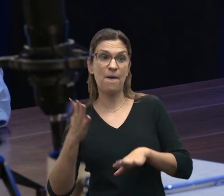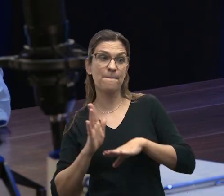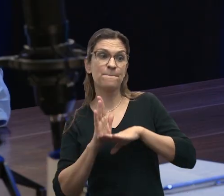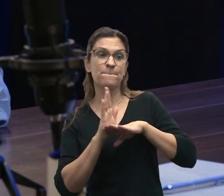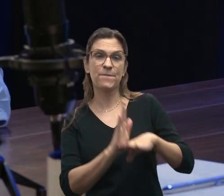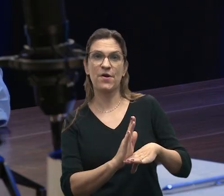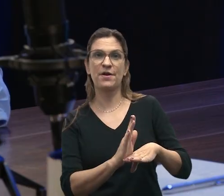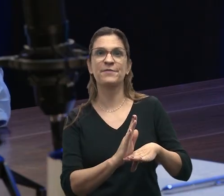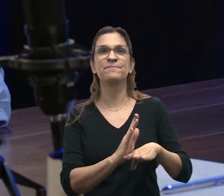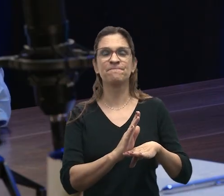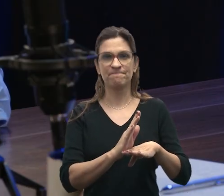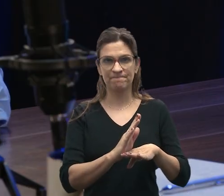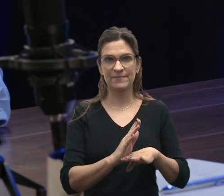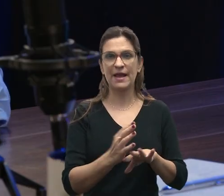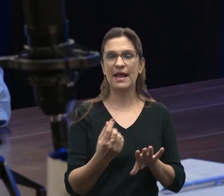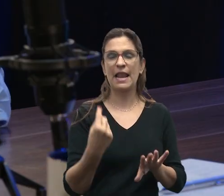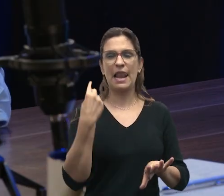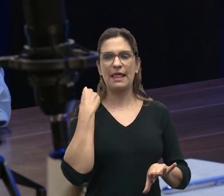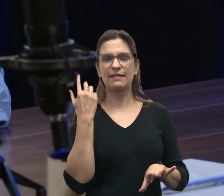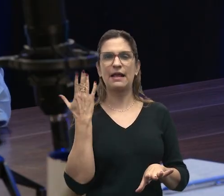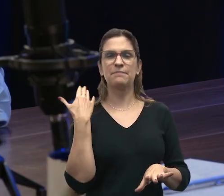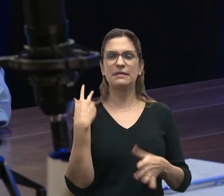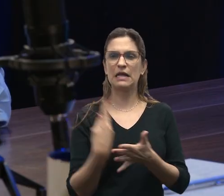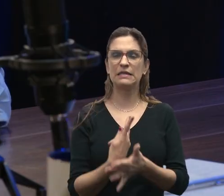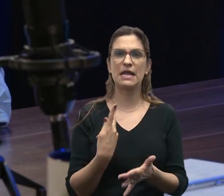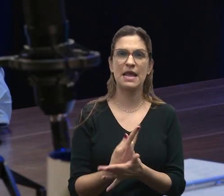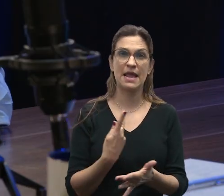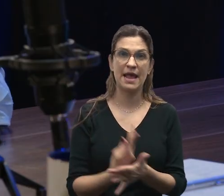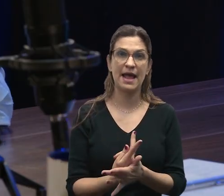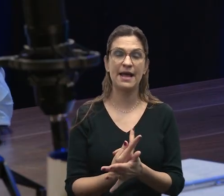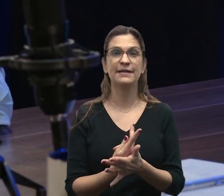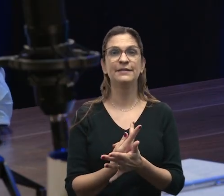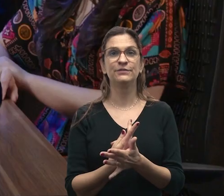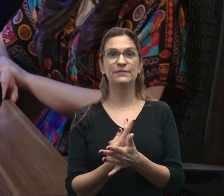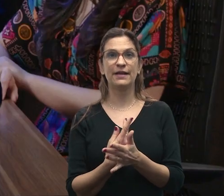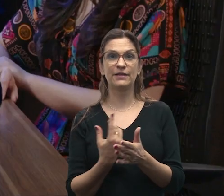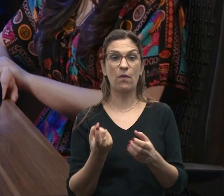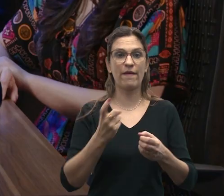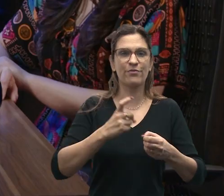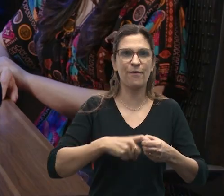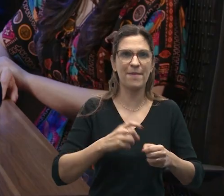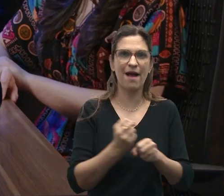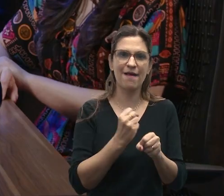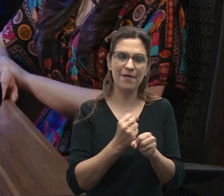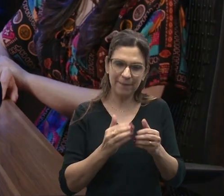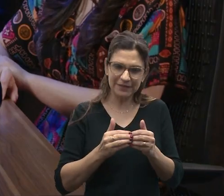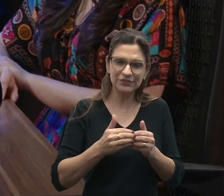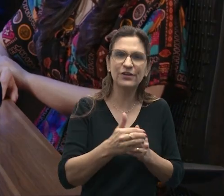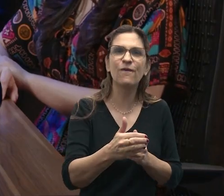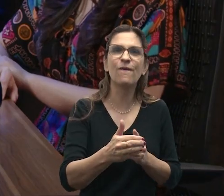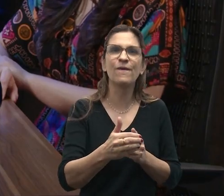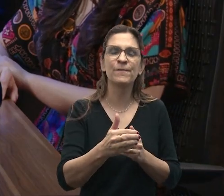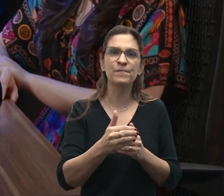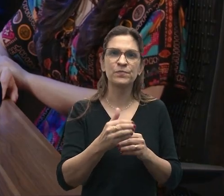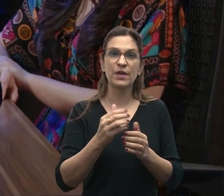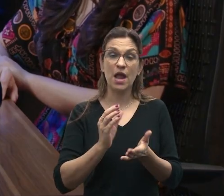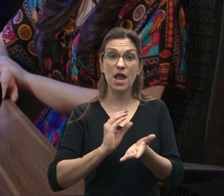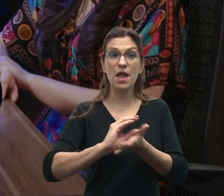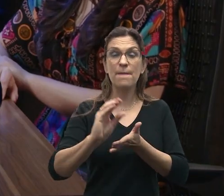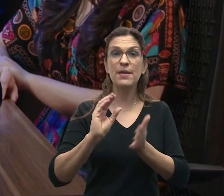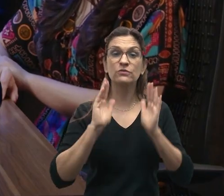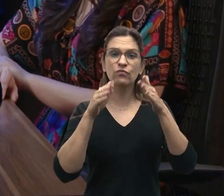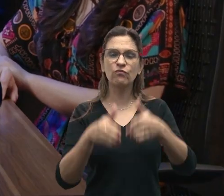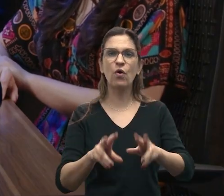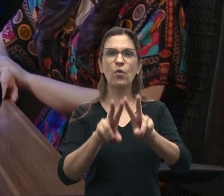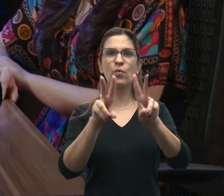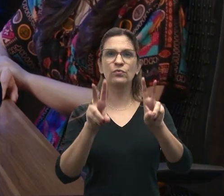foi errado do passado e retomou as obras. Nós fizemos emendas para a saúde em